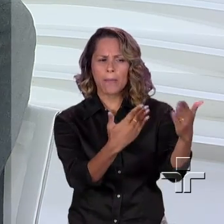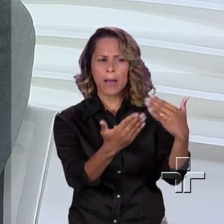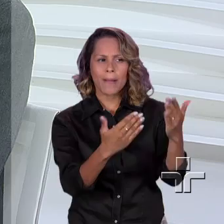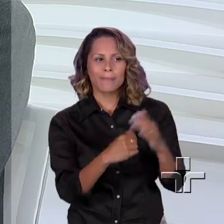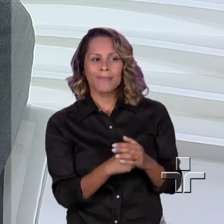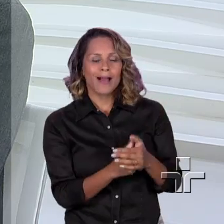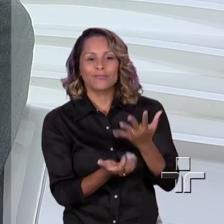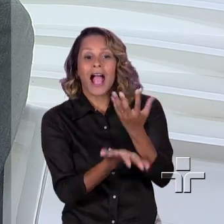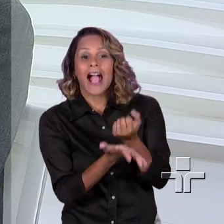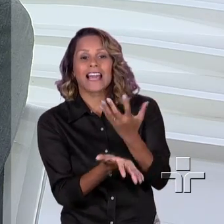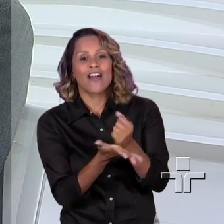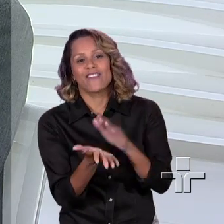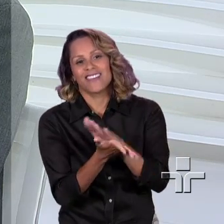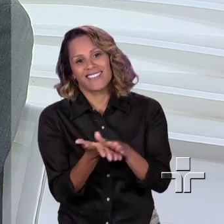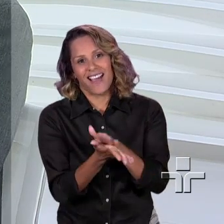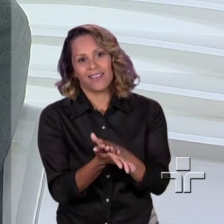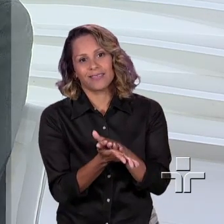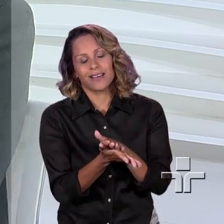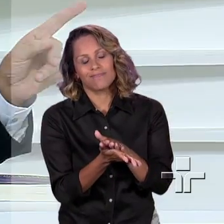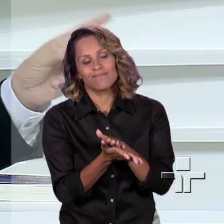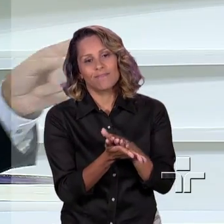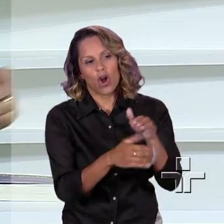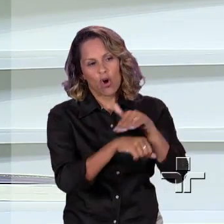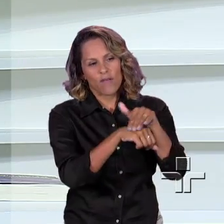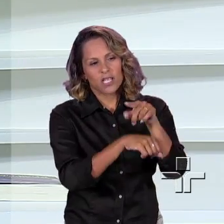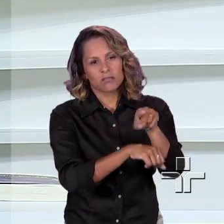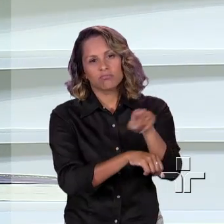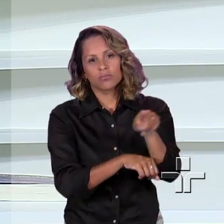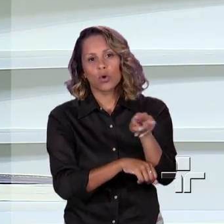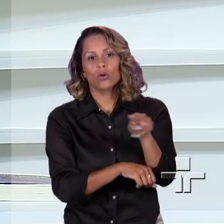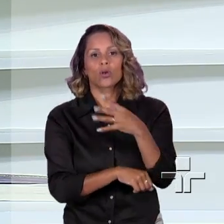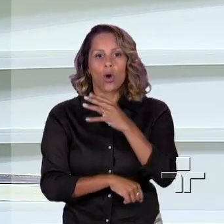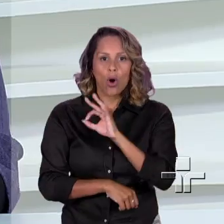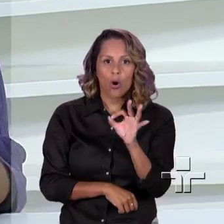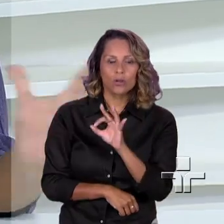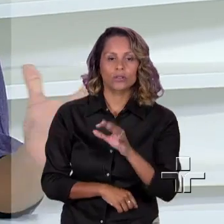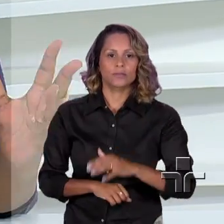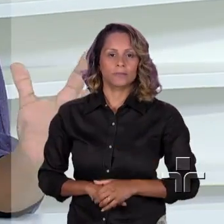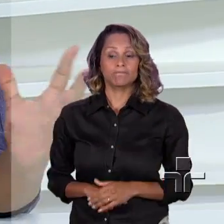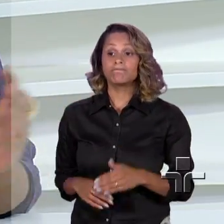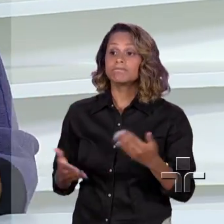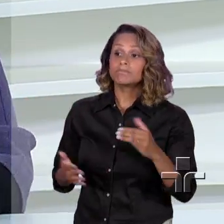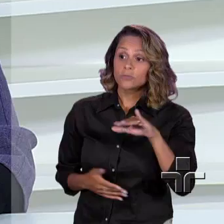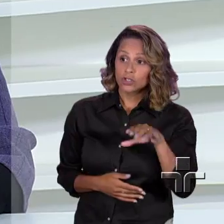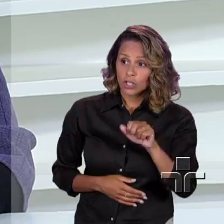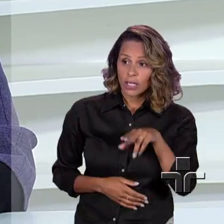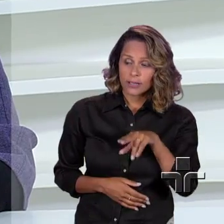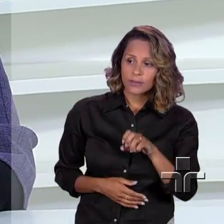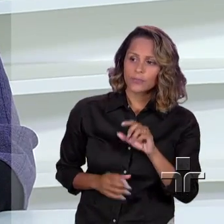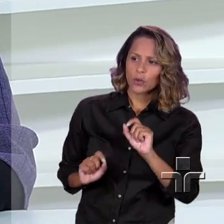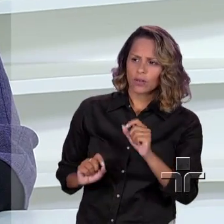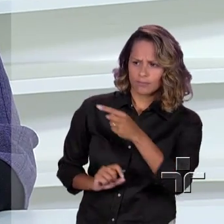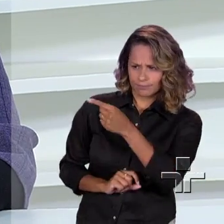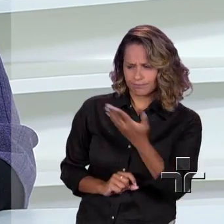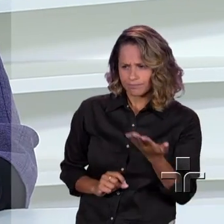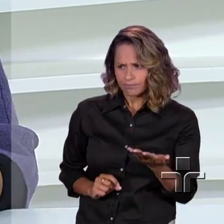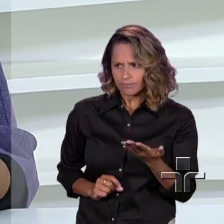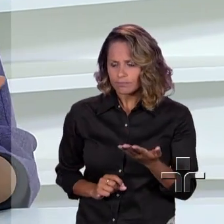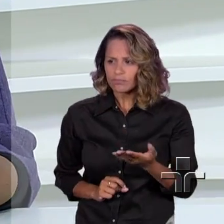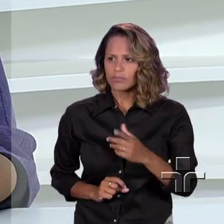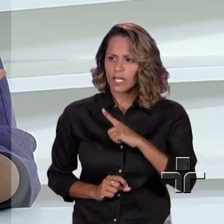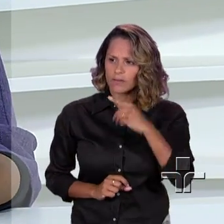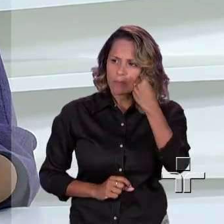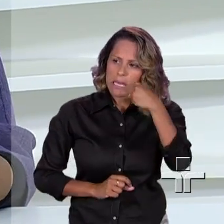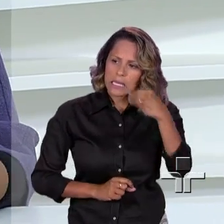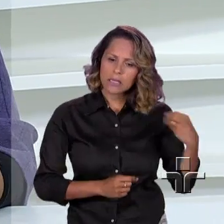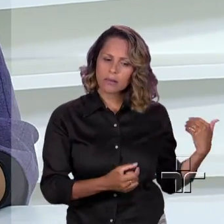grandes, gloriosas nesse sentido. James Samar, você quer falar? Jamie, olhando um pouco, né, na sua experiência de estudar o Brasil, e a